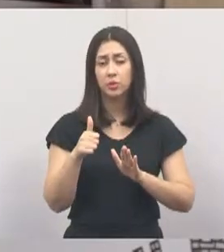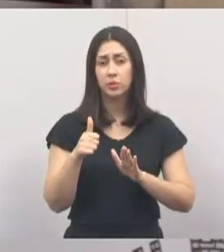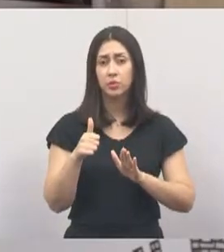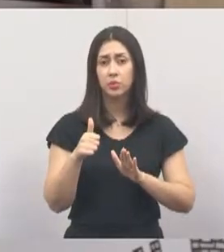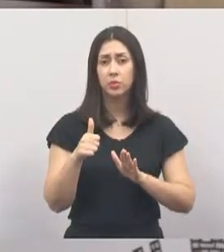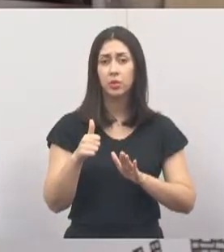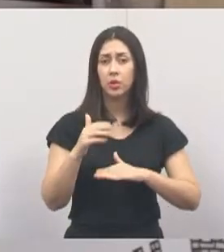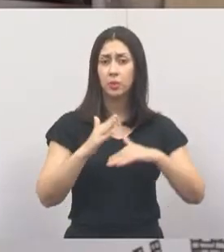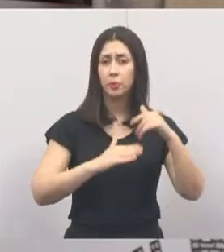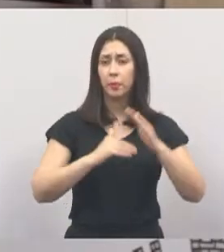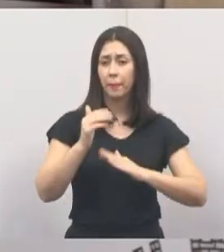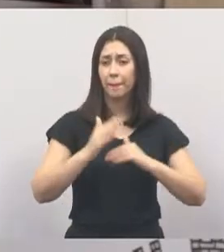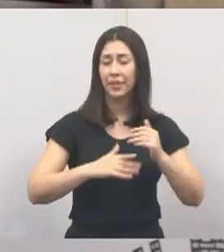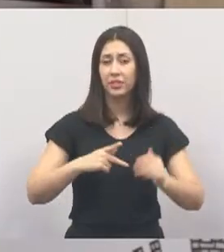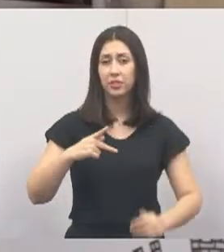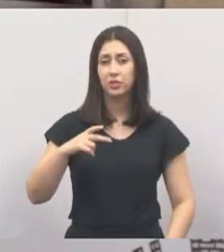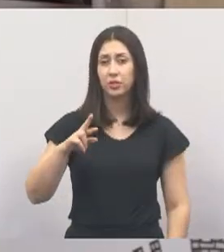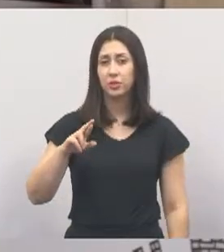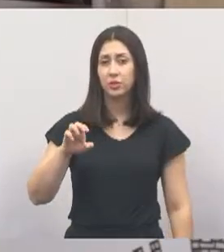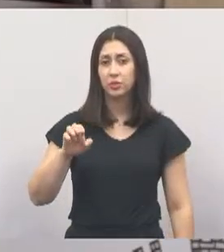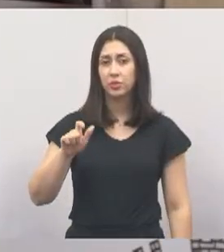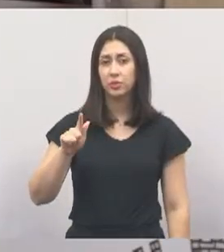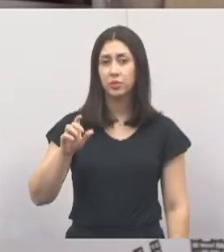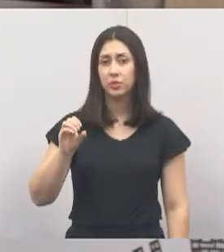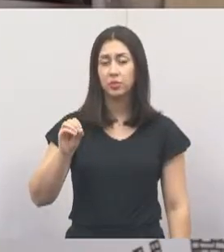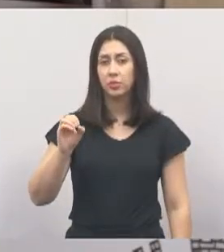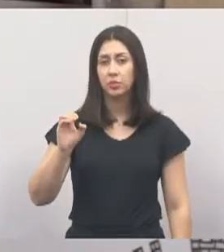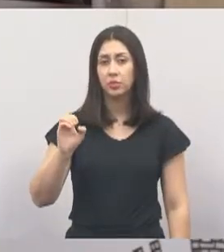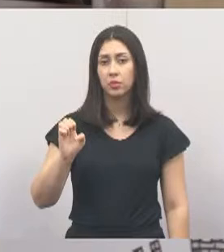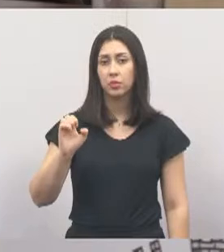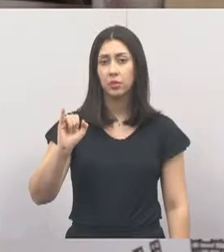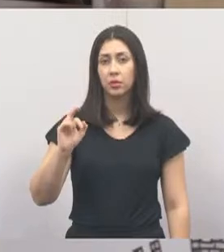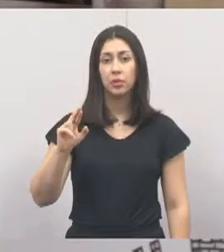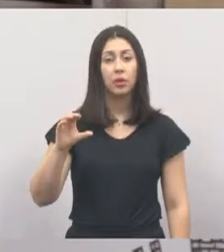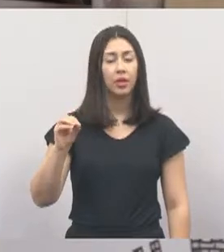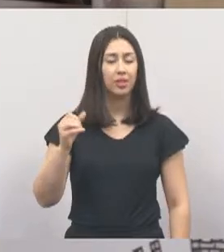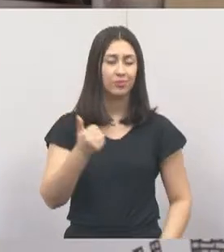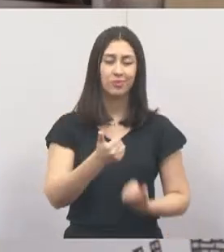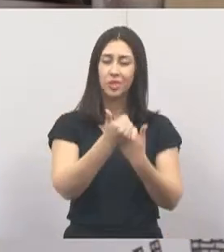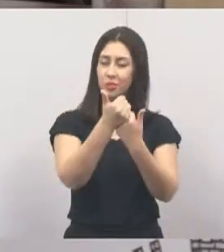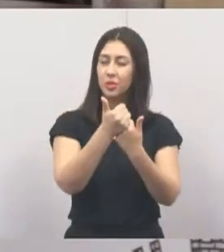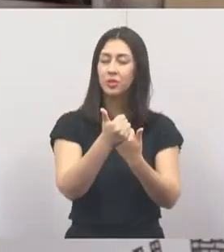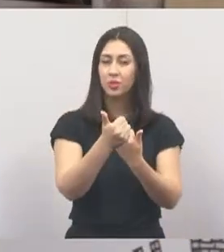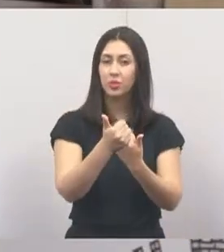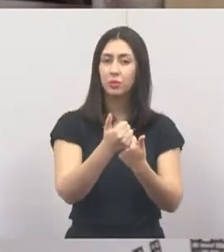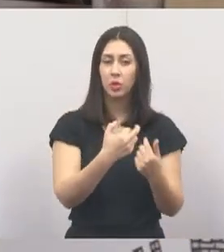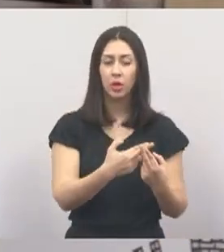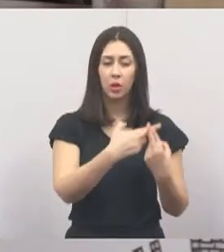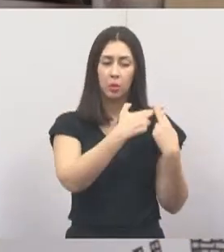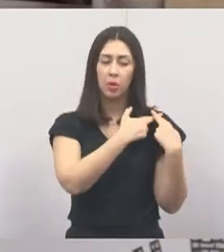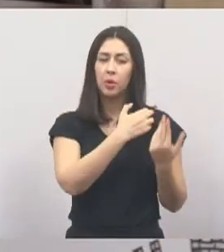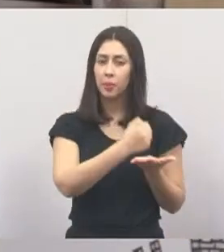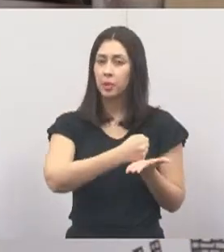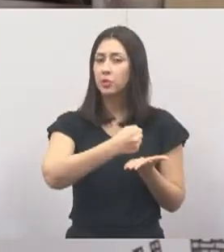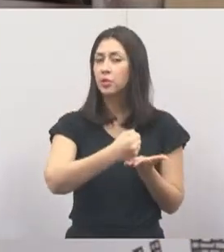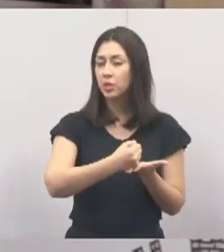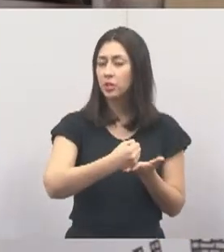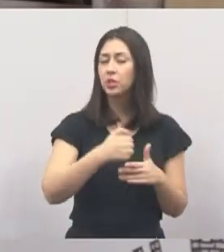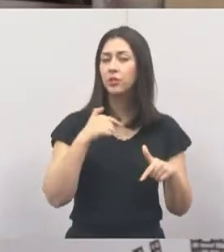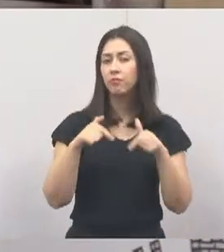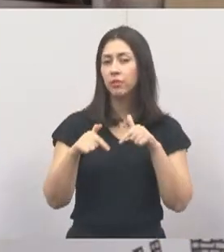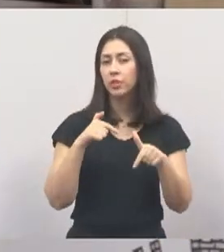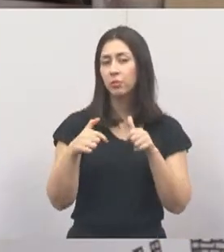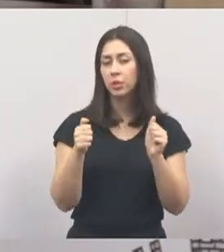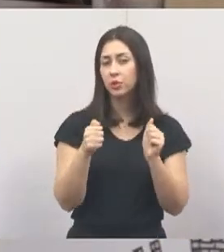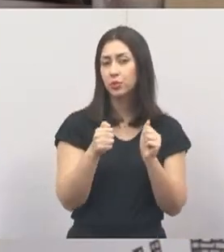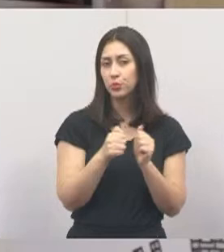a atividade de pregoeiro está sendo substituída pelo agente de contratação, que exercerá a função juntamente